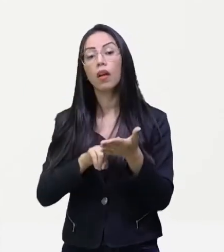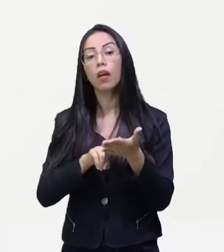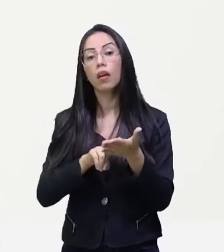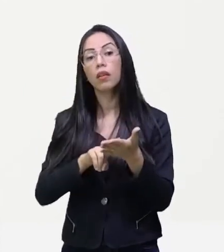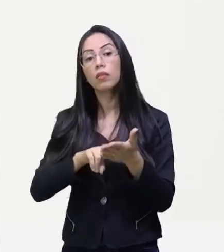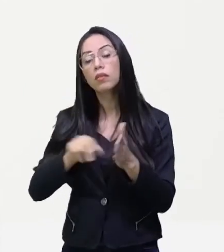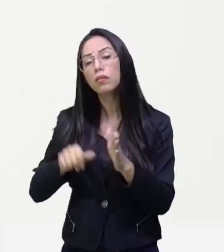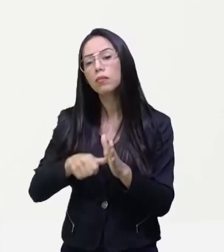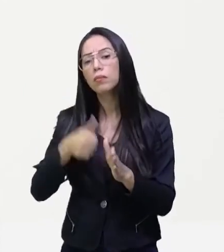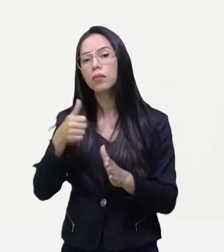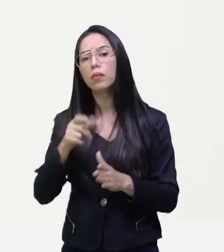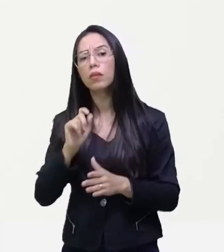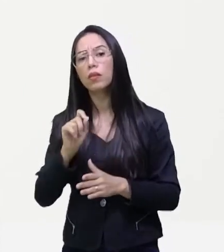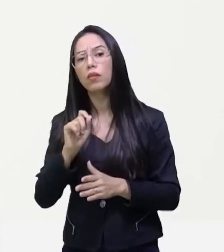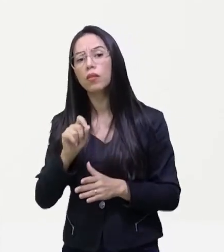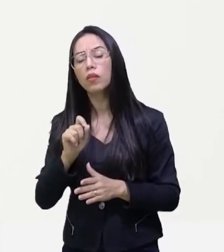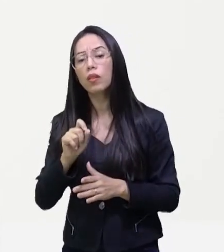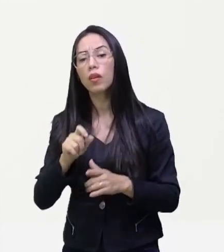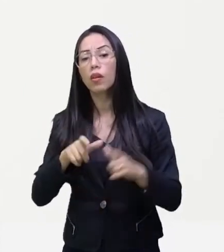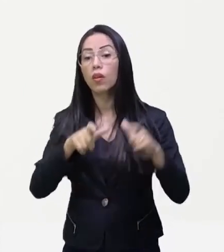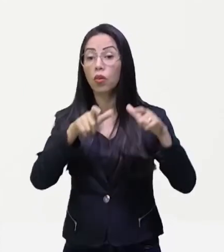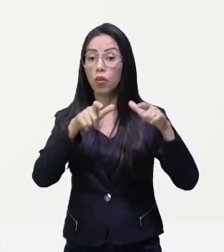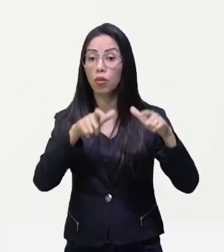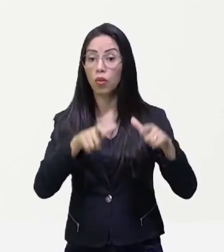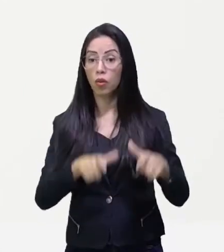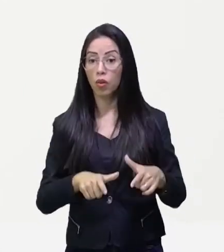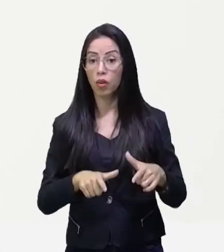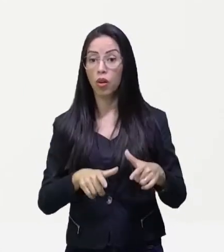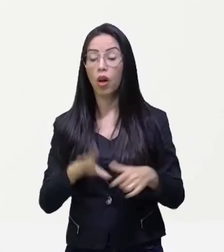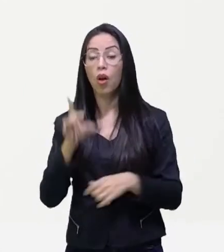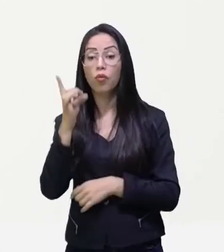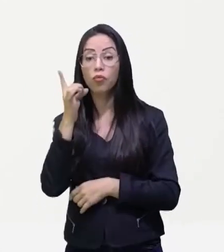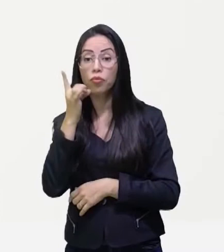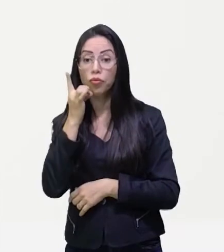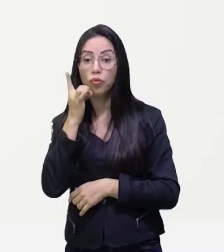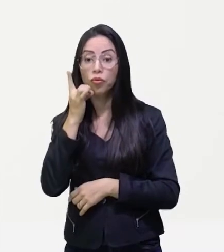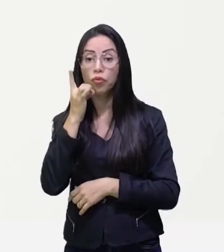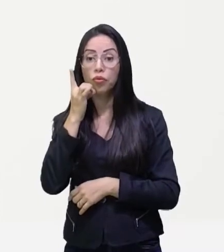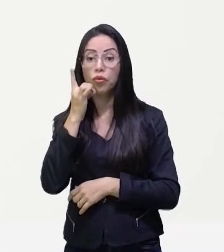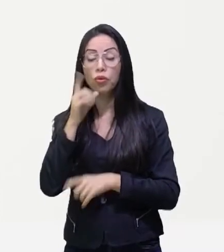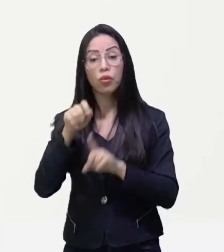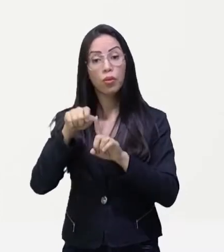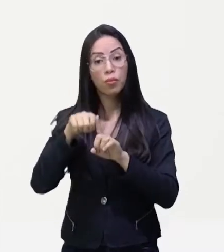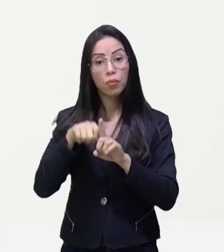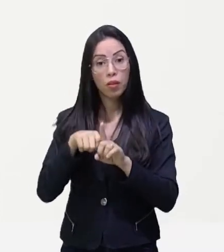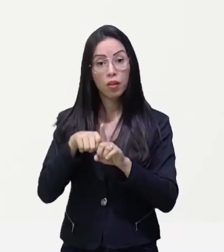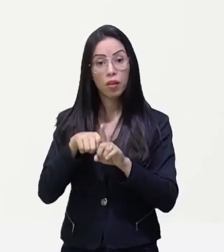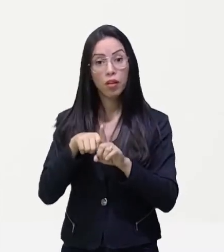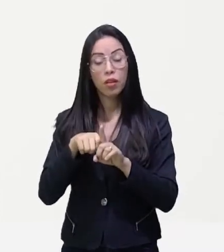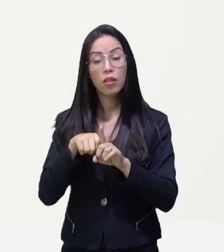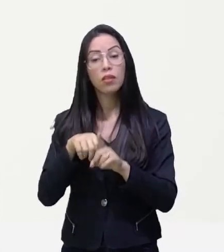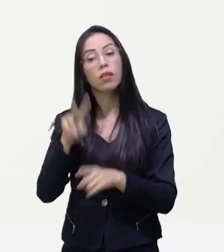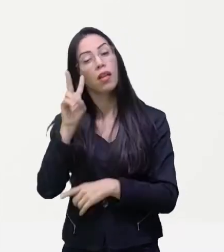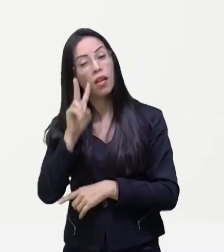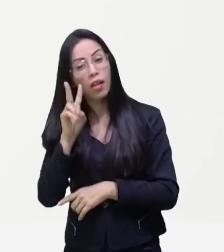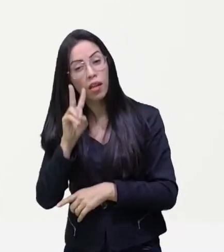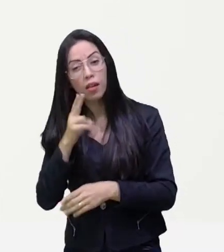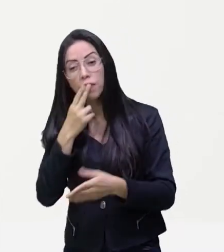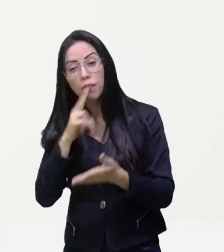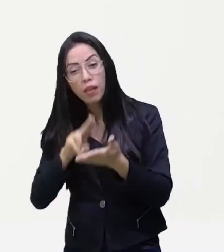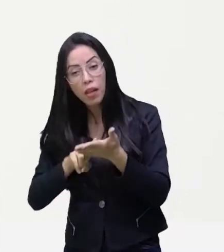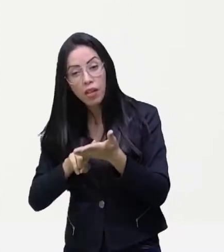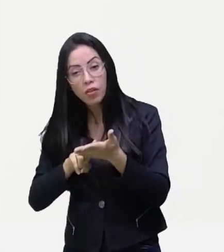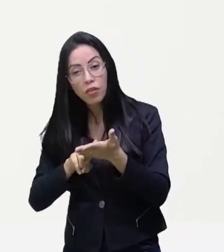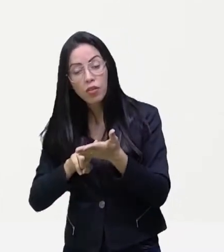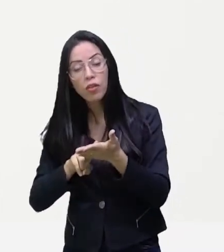Vem qual o local e a data. Vira lá a cartinha do Caixinhos? Estava lá, Manaus, 9